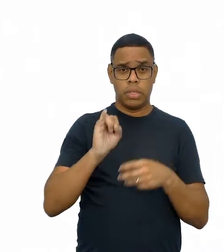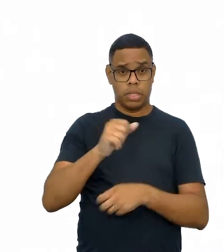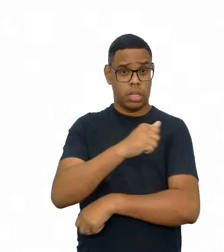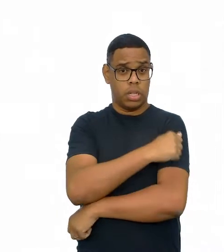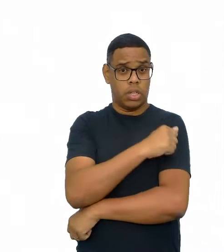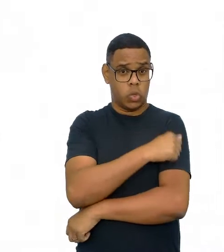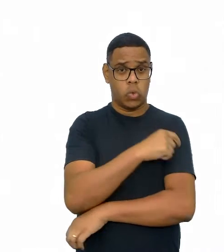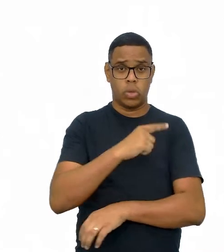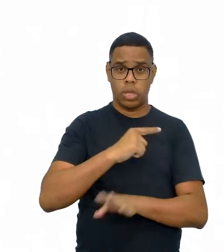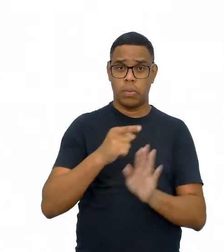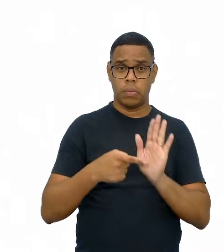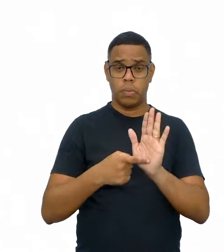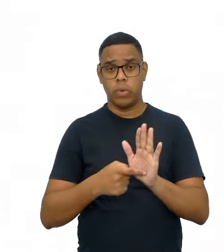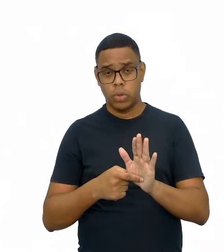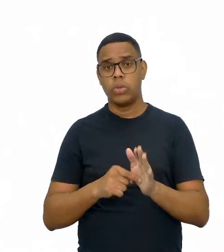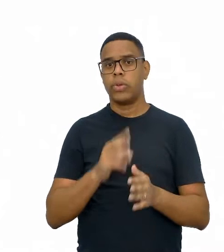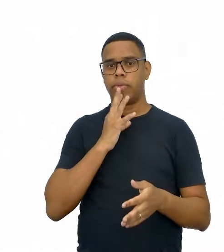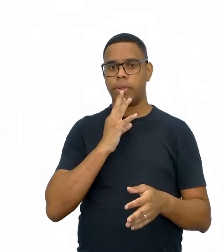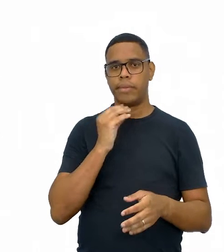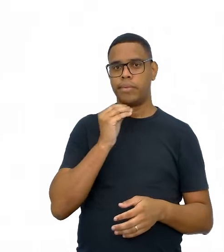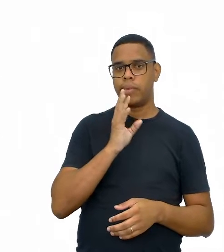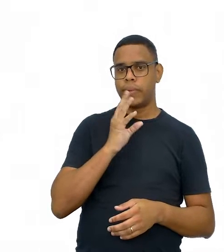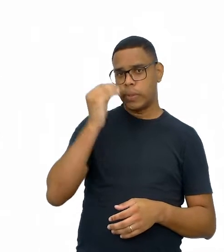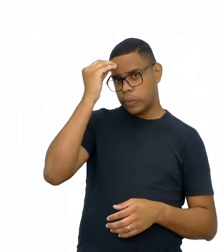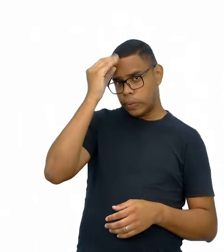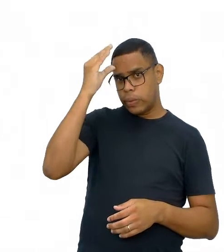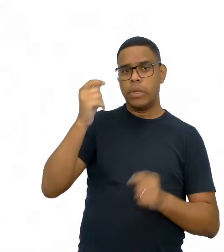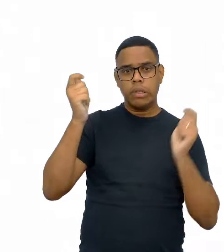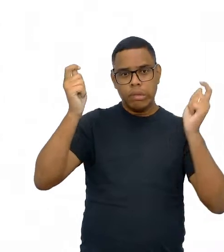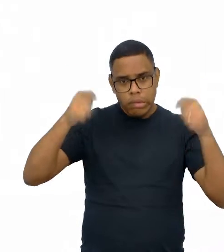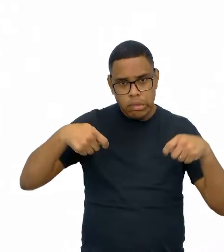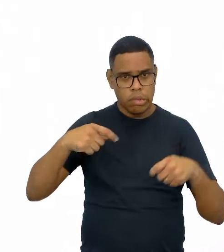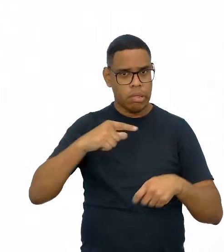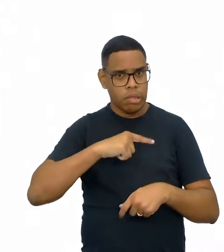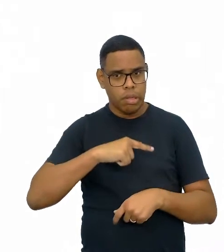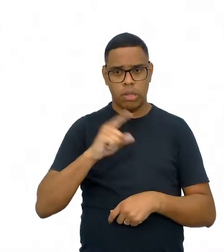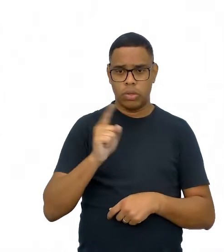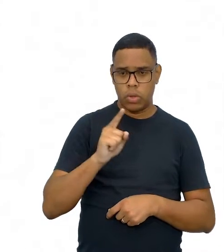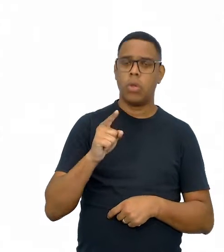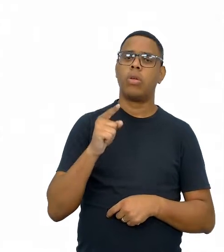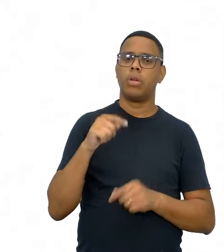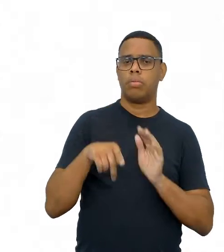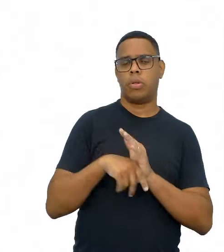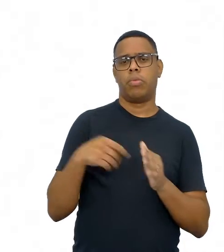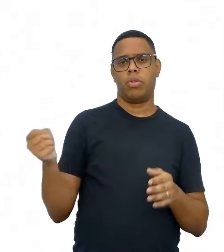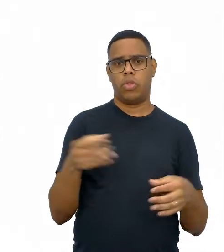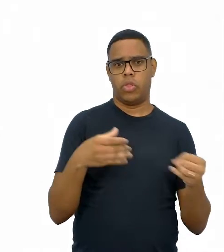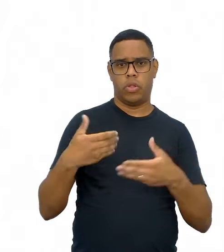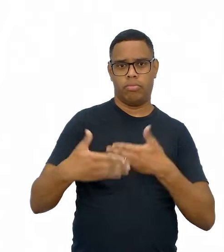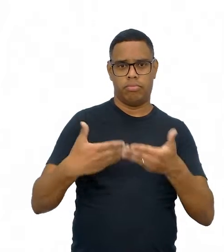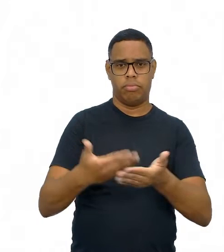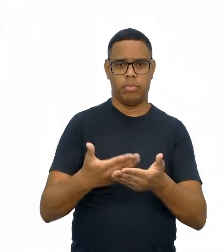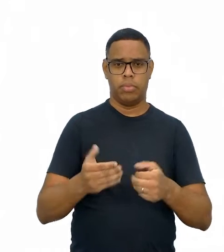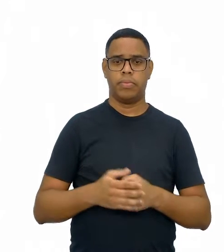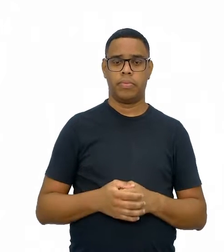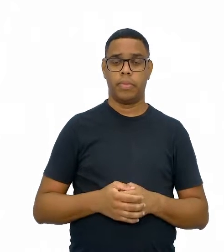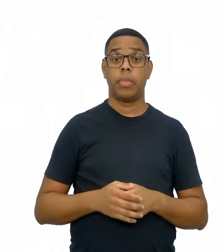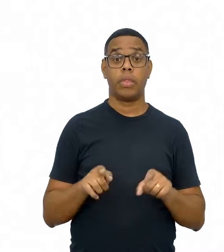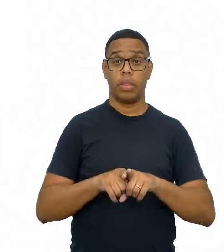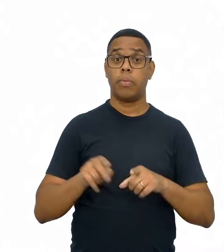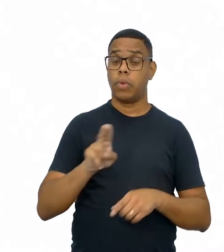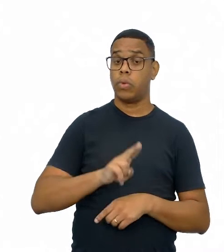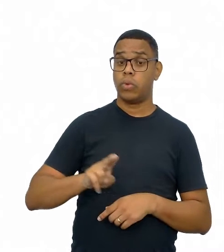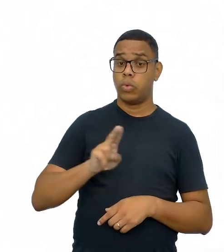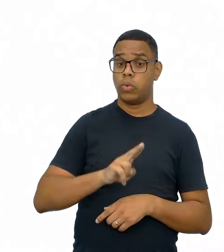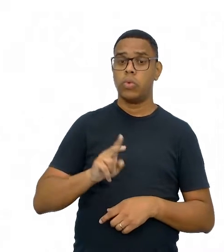alunos apresentam ou não domínio dos conhecimentos e as habilidades imprescindíveis para as novas aprendizagens. É também